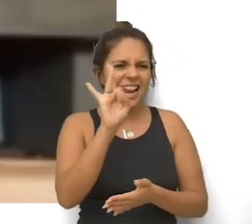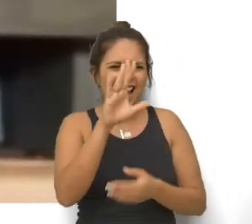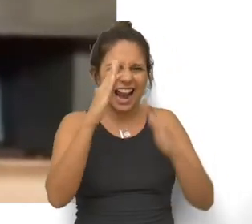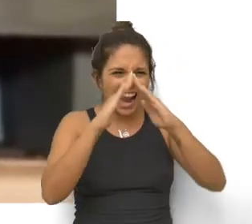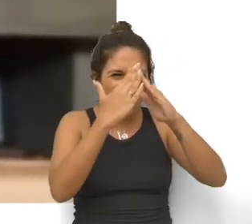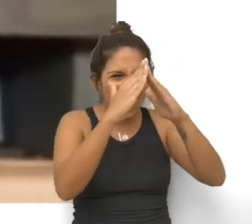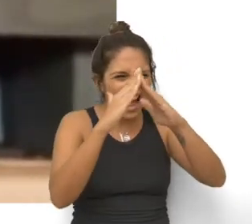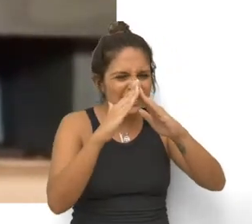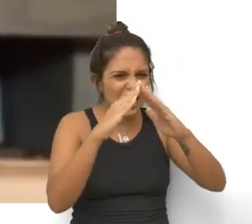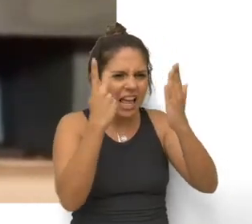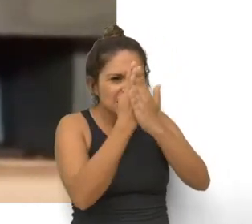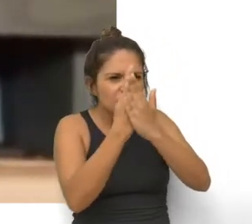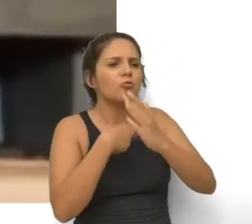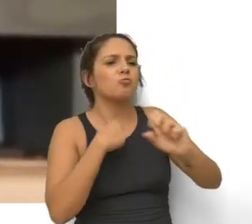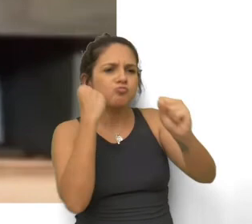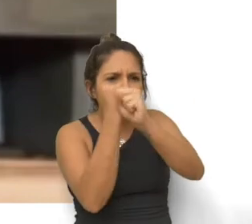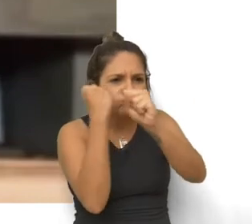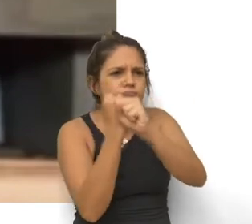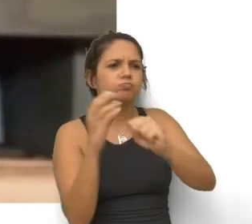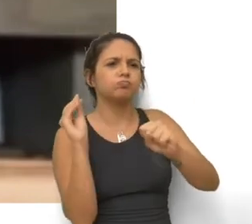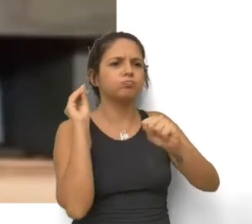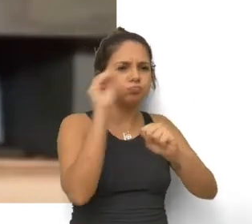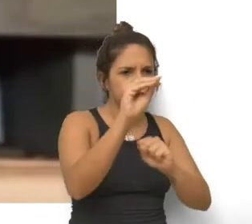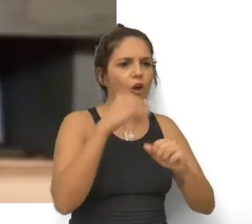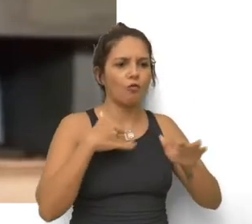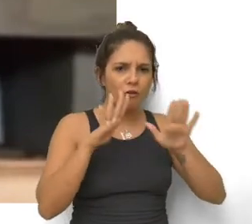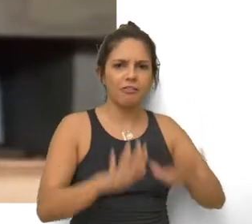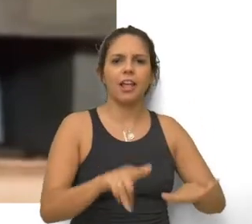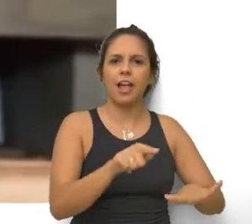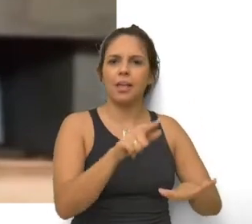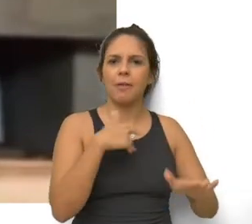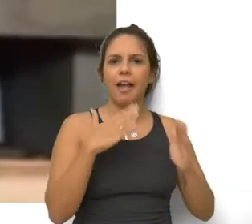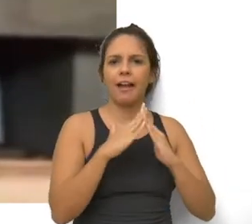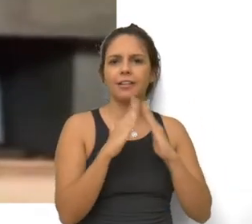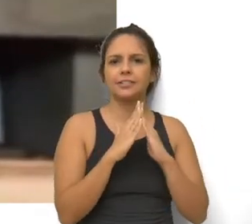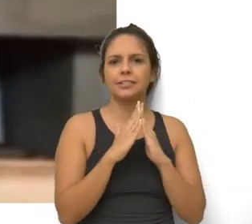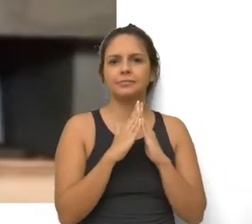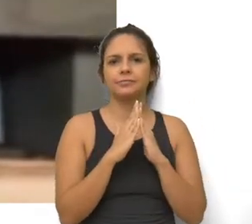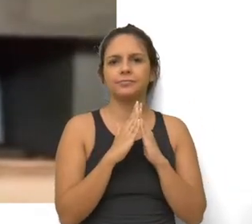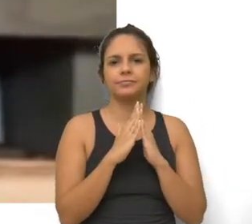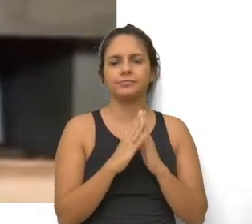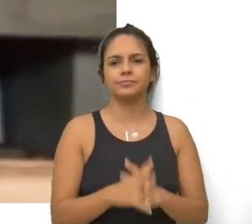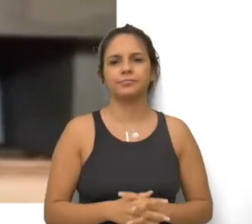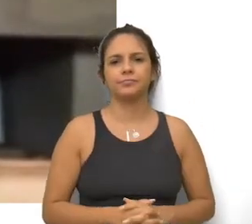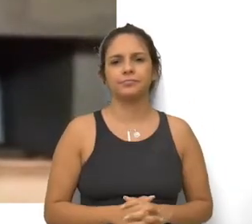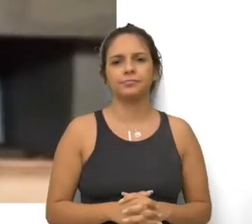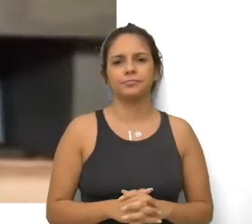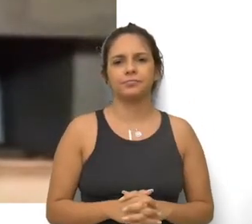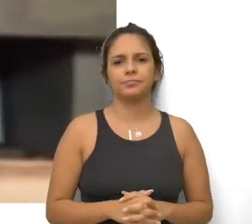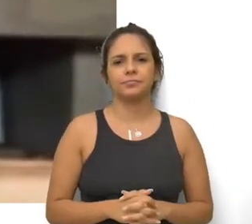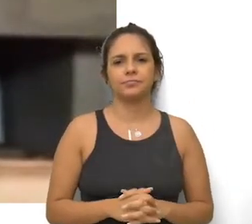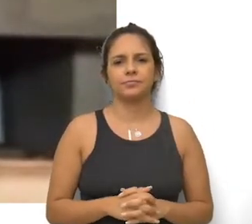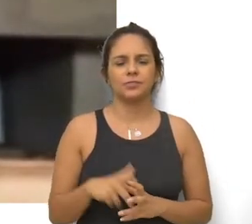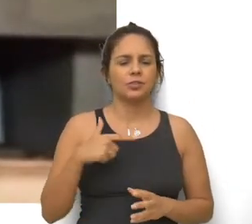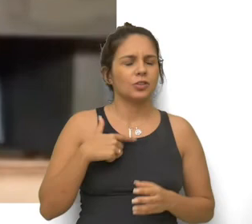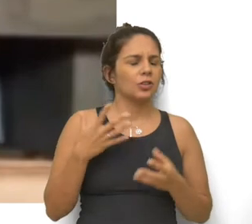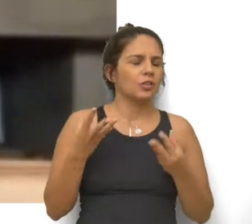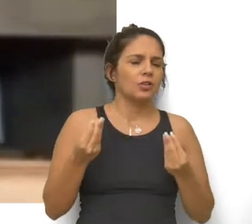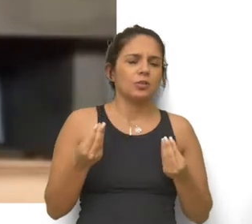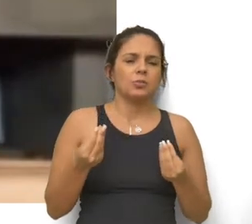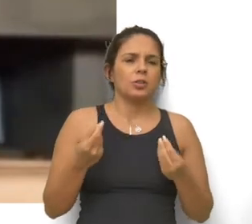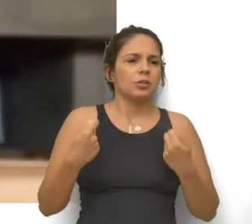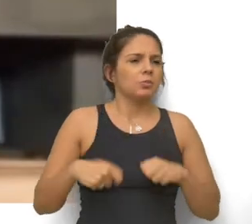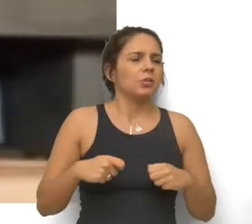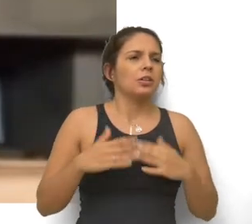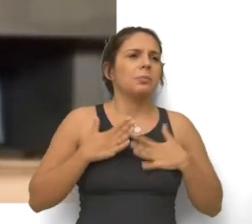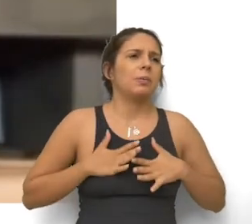fora do lugar, eu vou me instalar aqui. Vai ser a minha casa. Eu ando precisando tanto